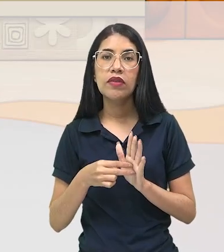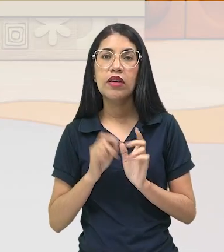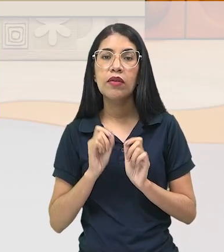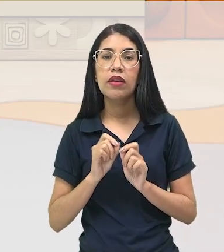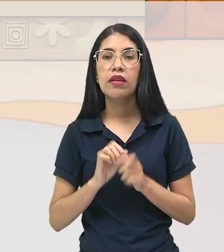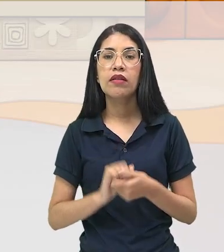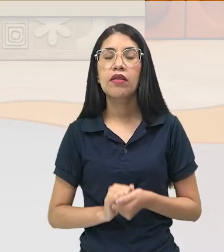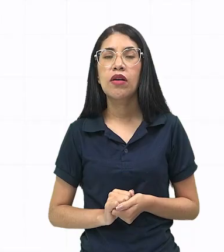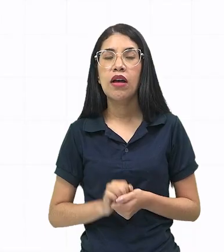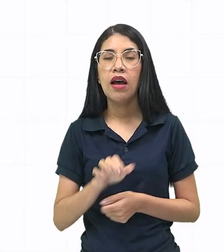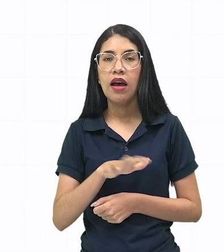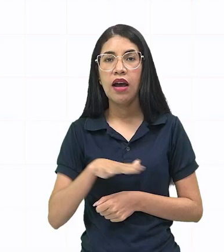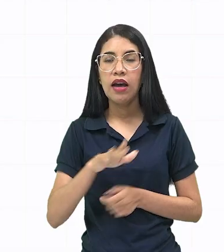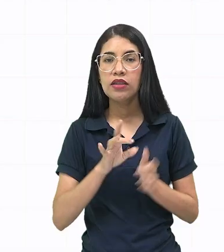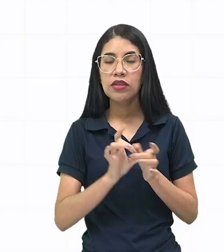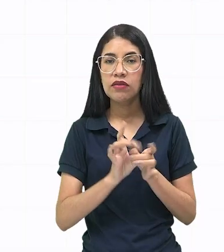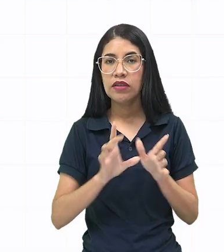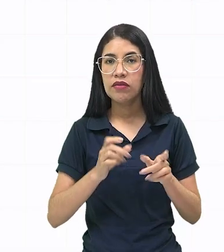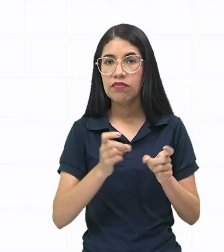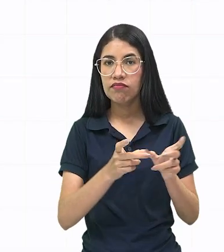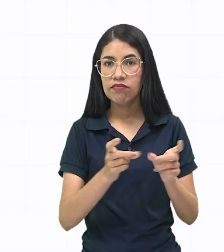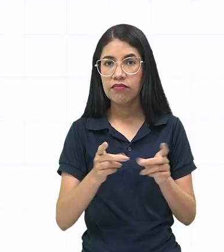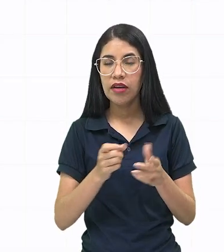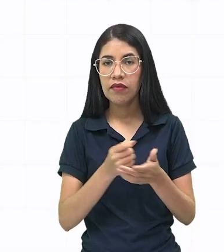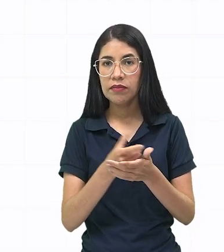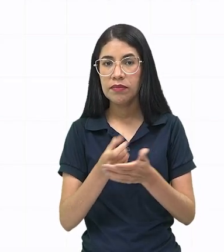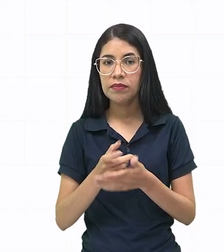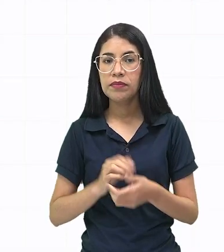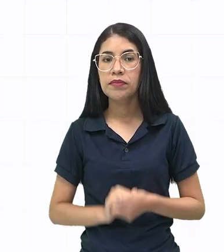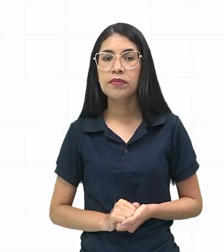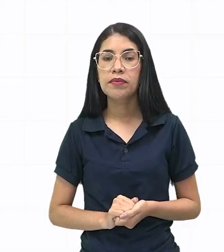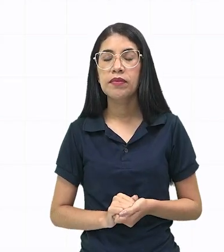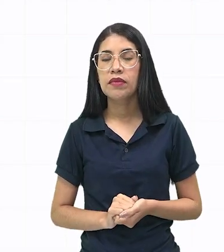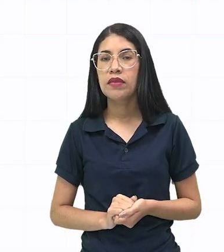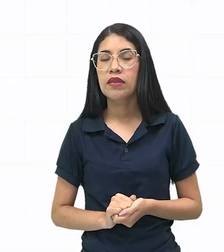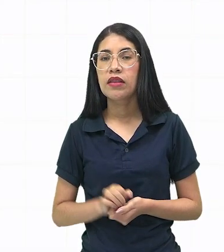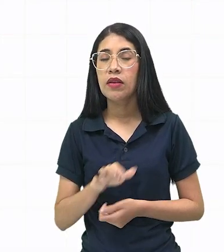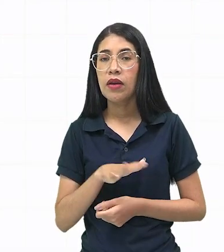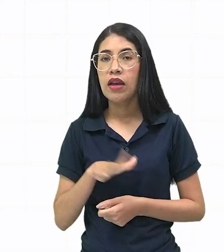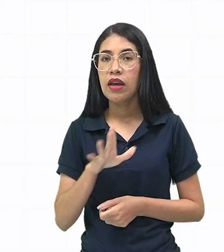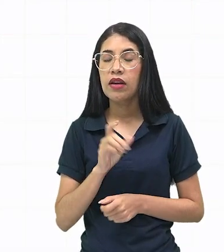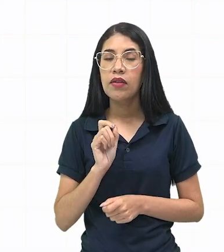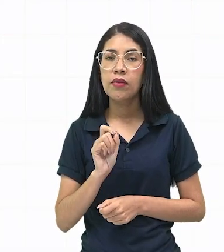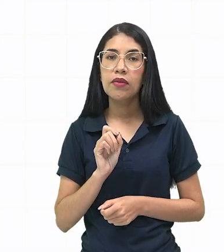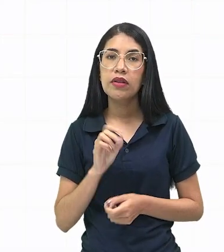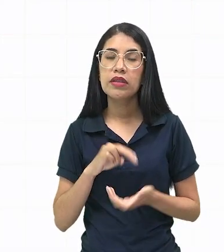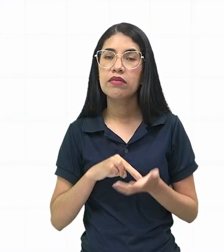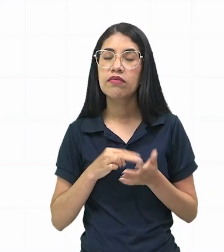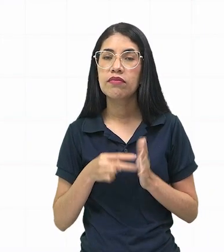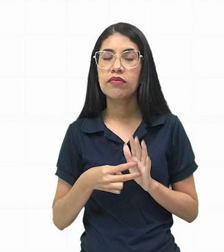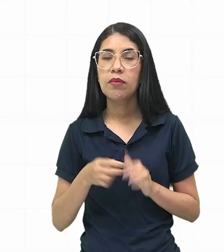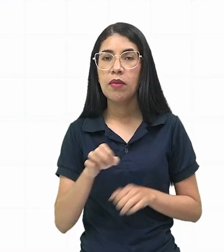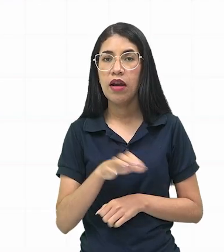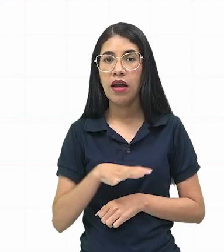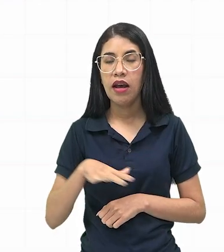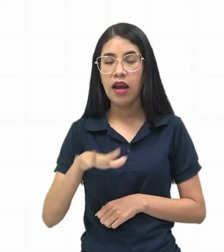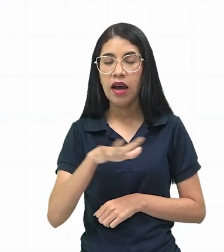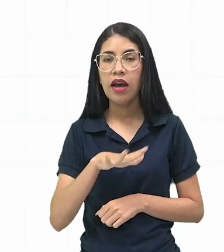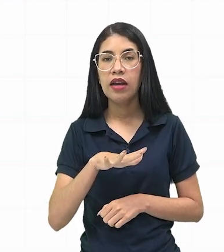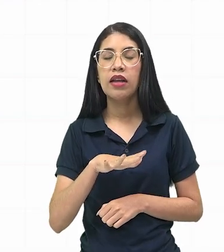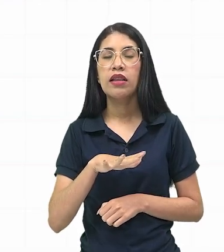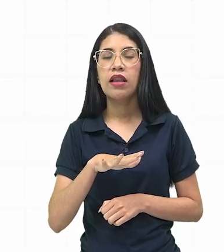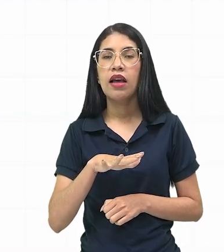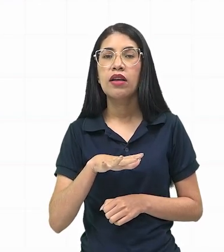chamadas zonas de livre comércio. Vamos lá. Bem, a gente considera a zona de livre comércio como sendo uma área